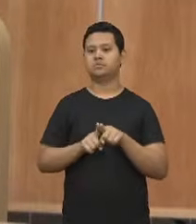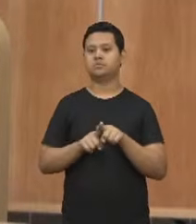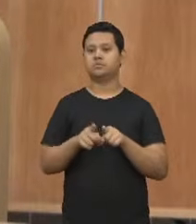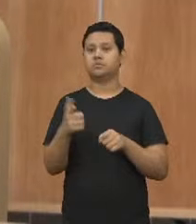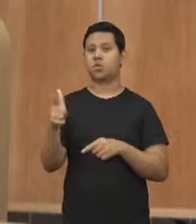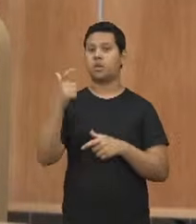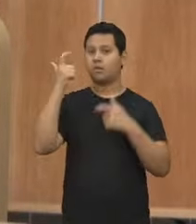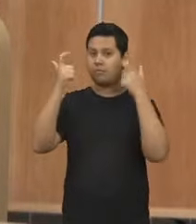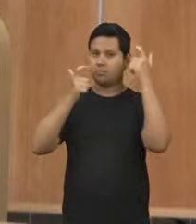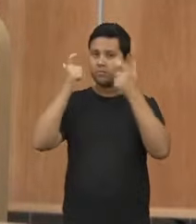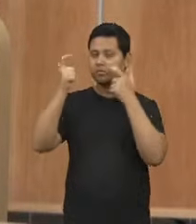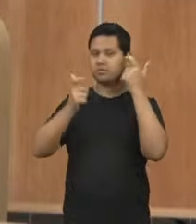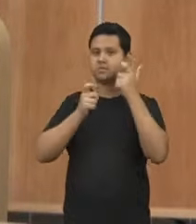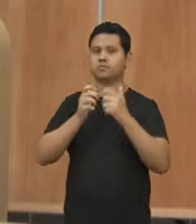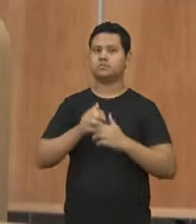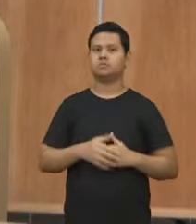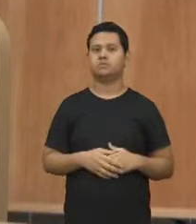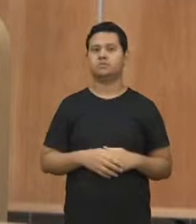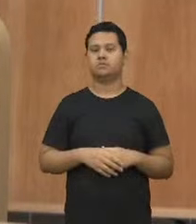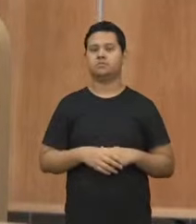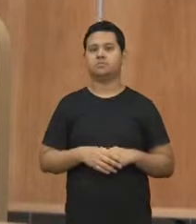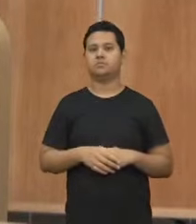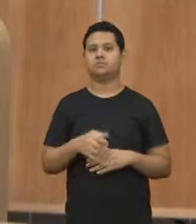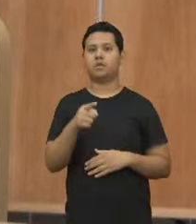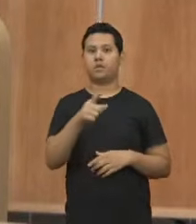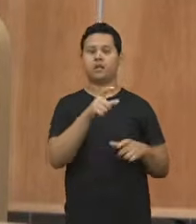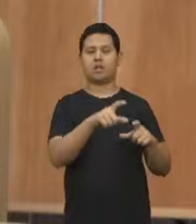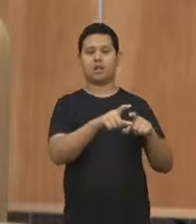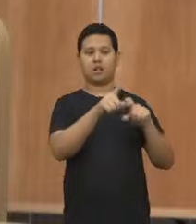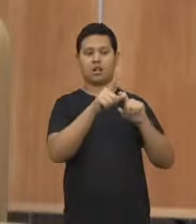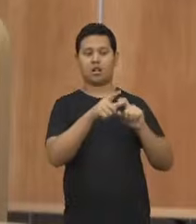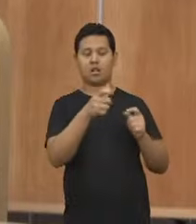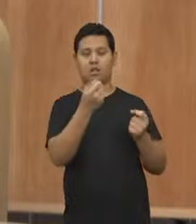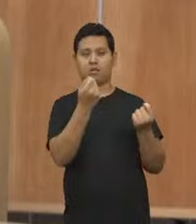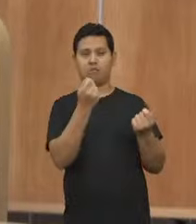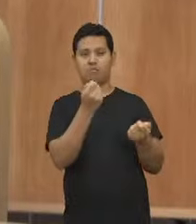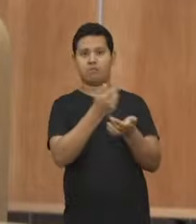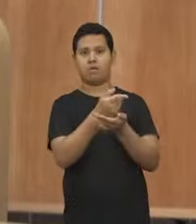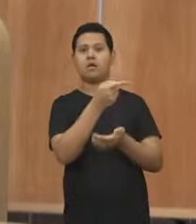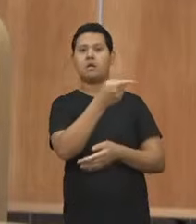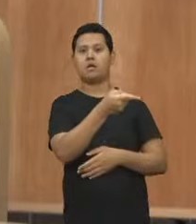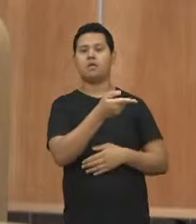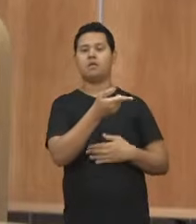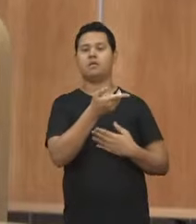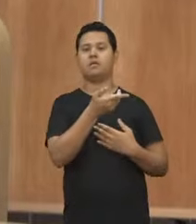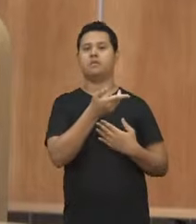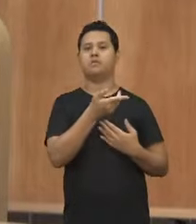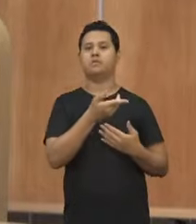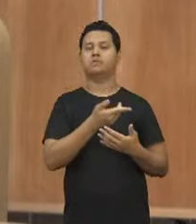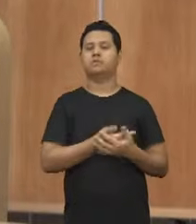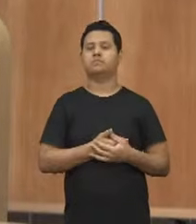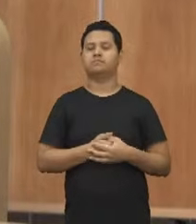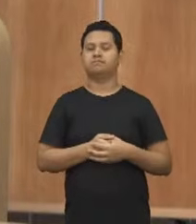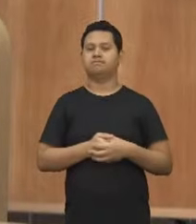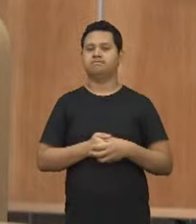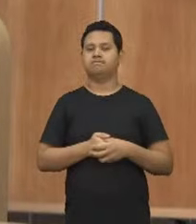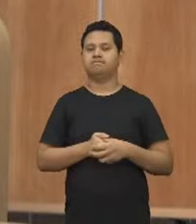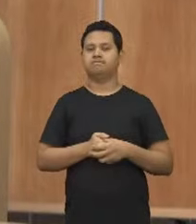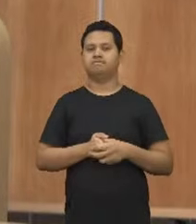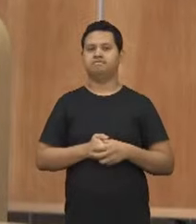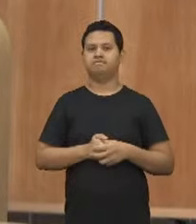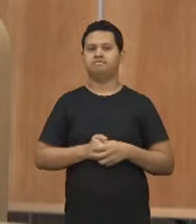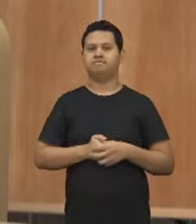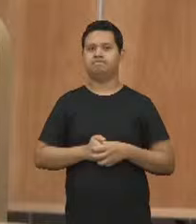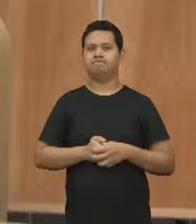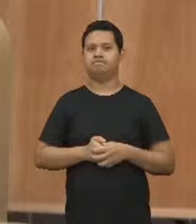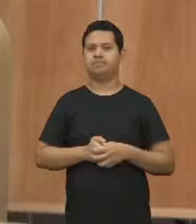outra preocupação. Além da dívida que precisa ser paga, a gente precisa também manter